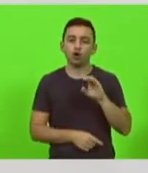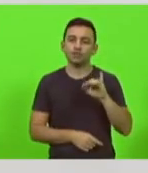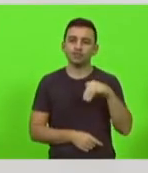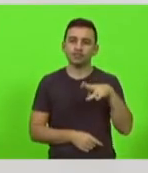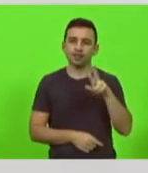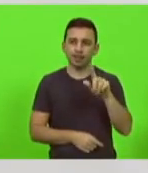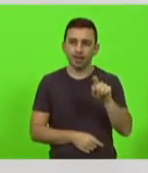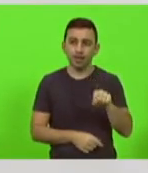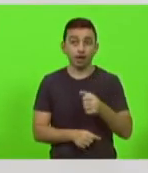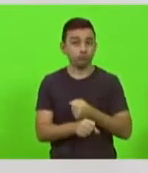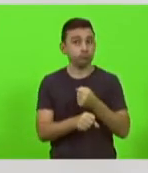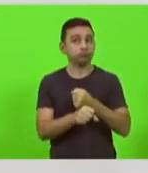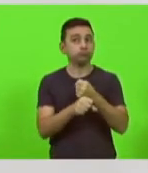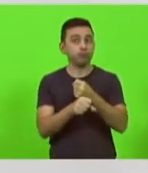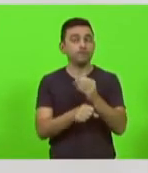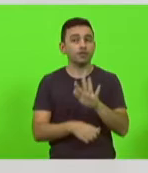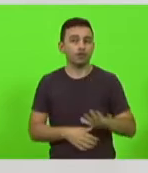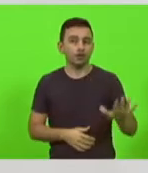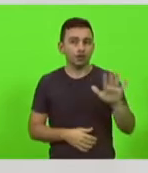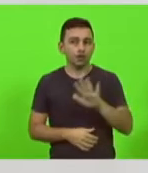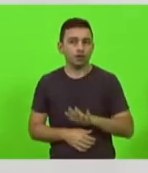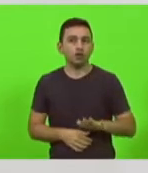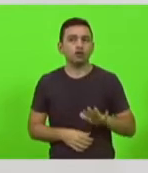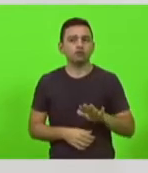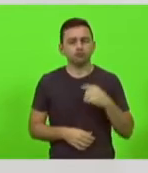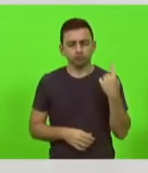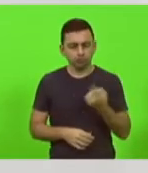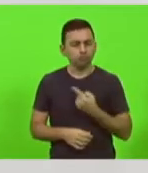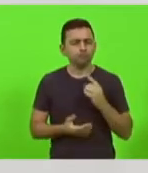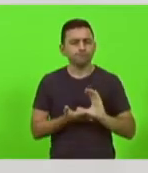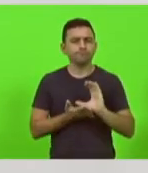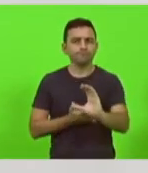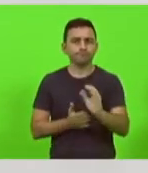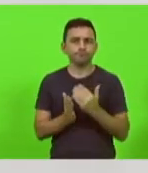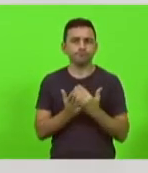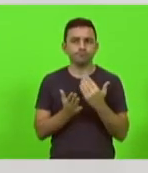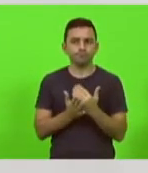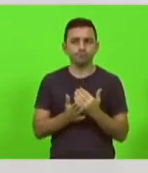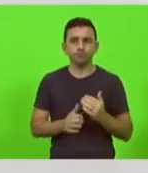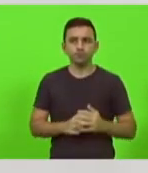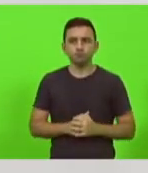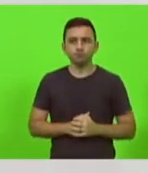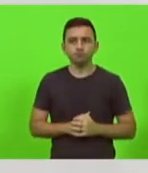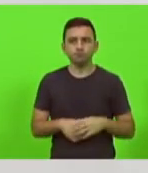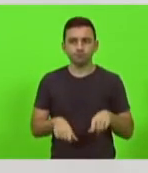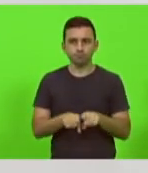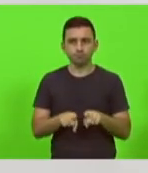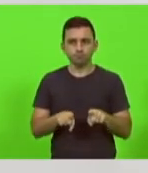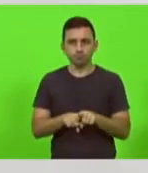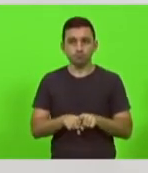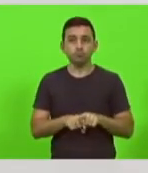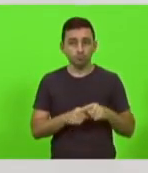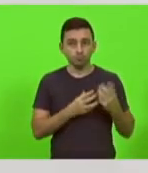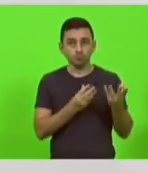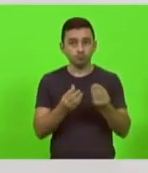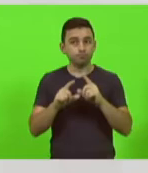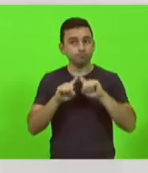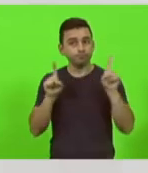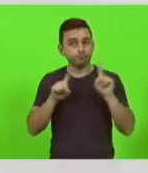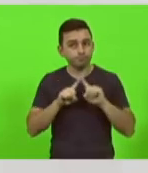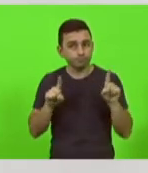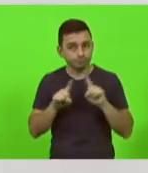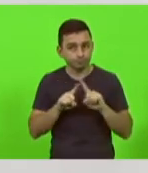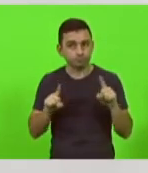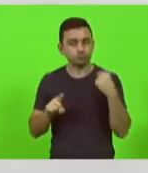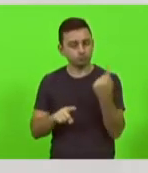obra federal, mas para a qual asseguramos recursos. Aliás, embora alguns tenham feito suas críticas,